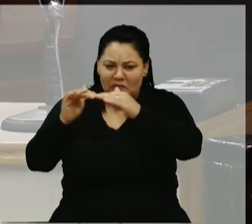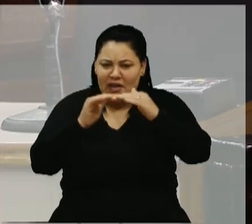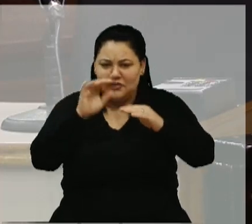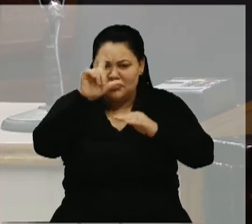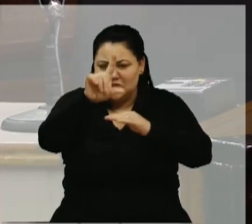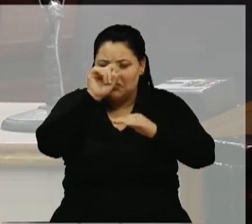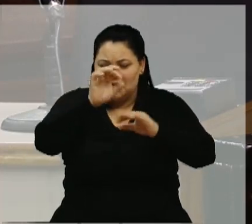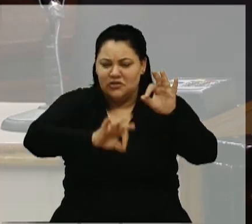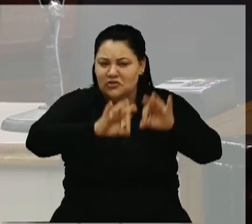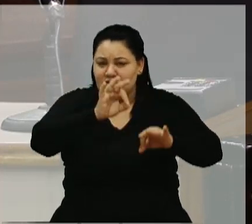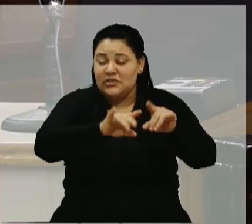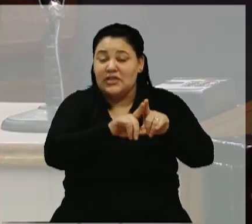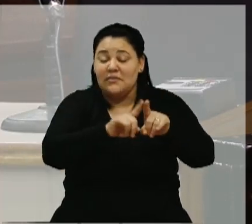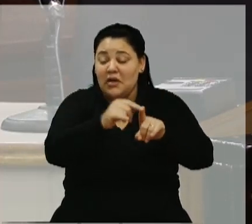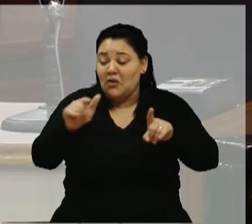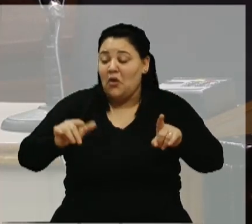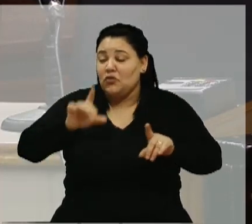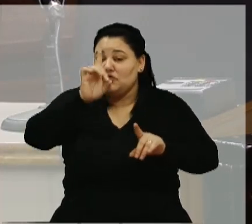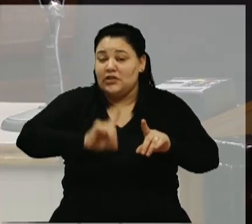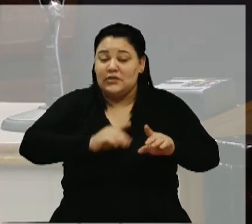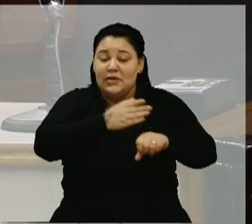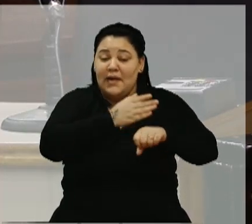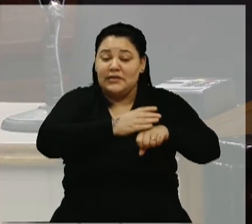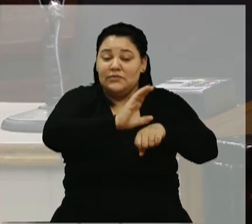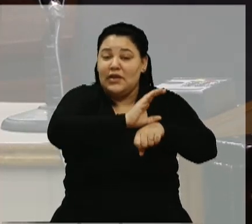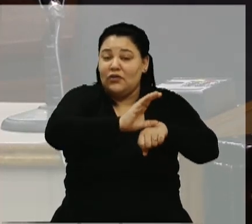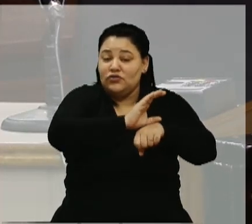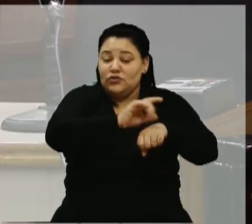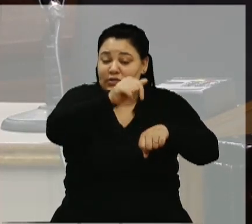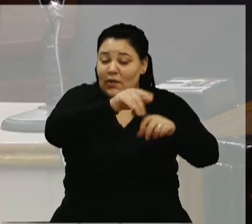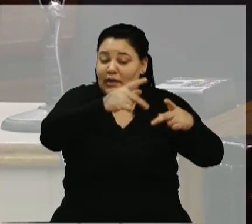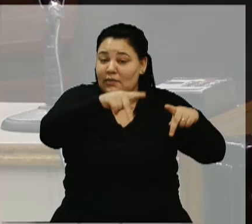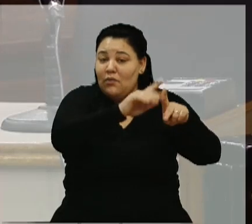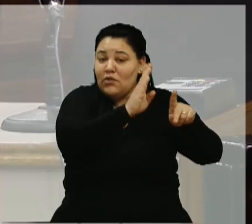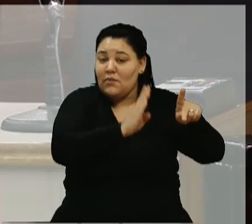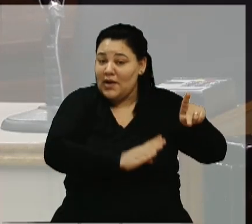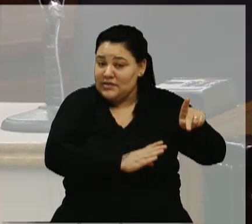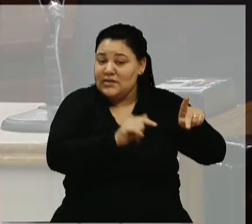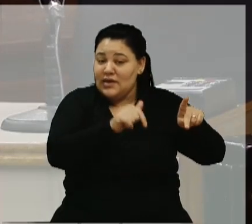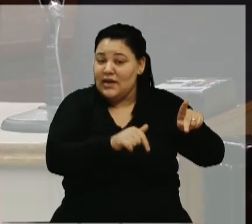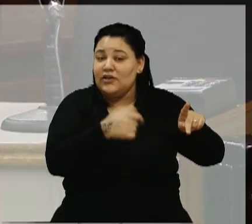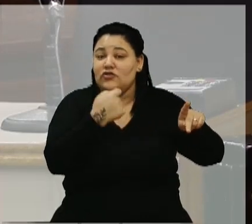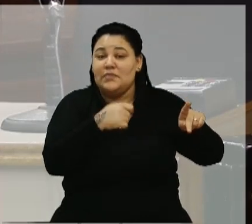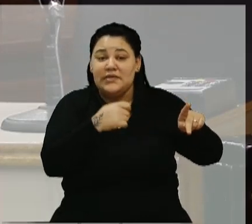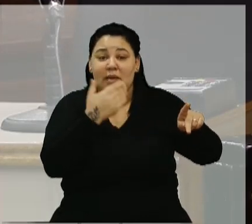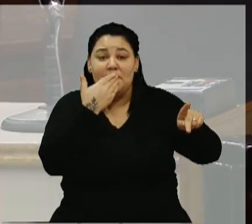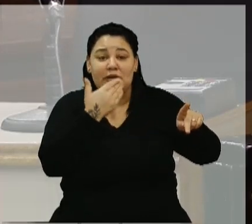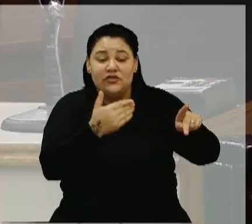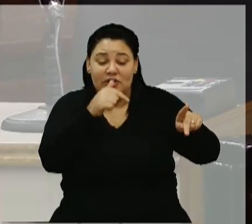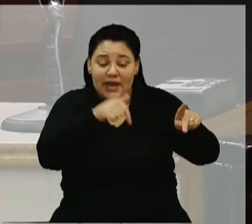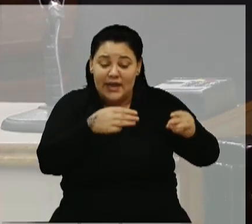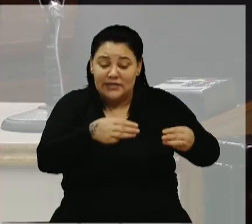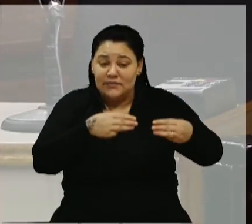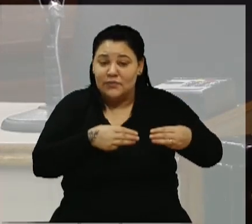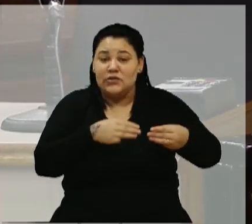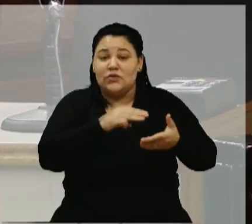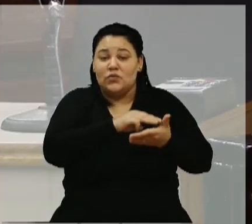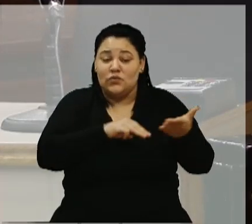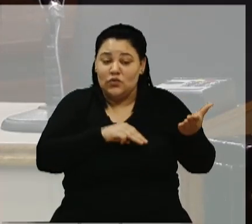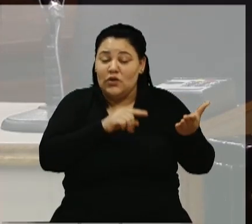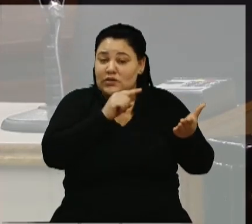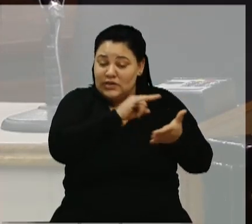judiciais, dentre outros direitos constitucionais do povo brasileiro, requer seja a presente moção de apoio